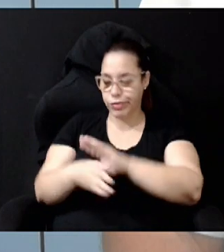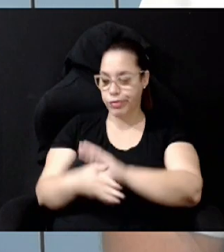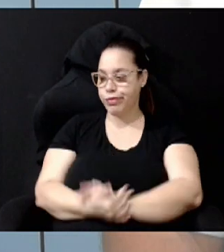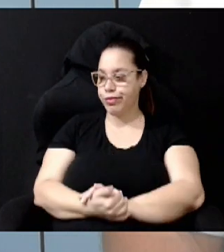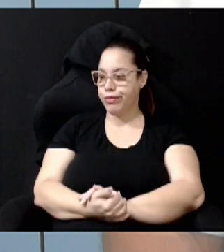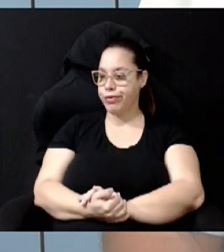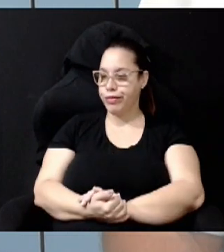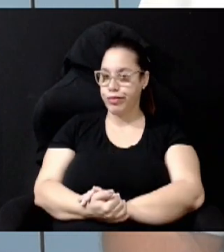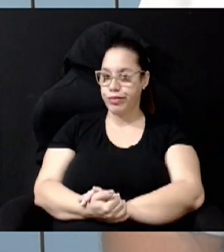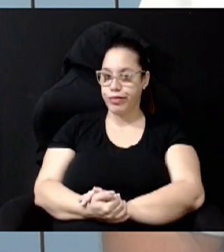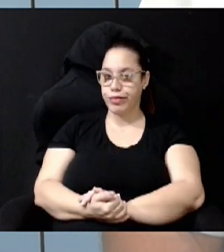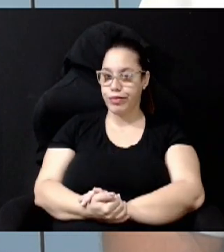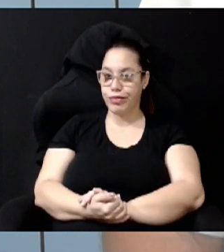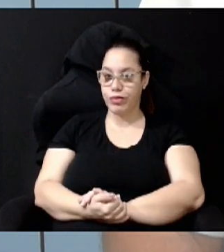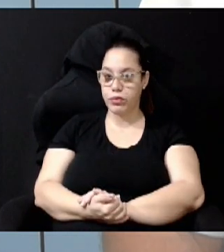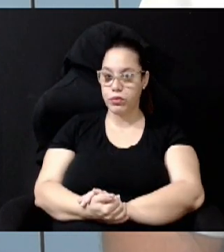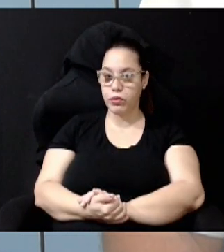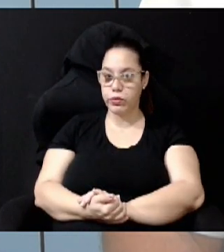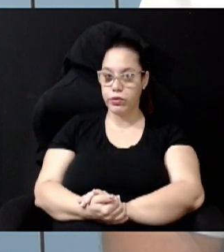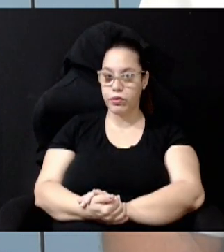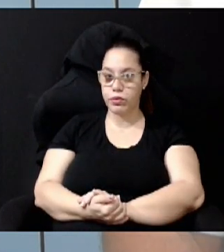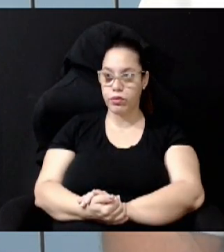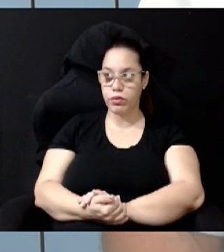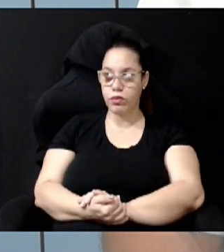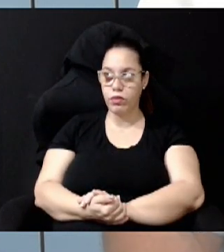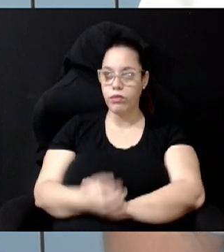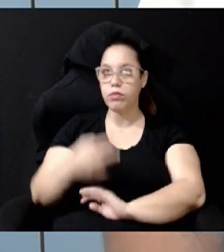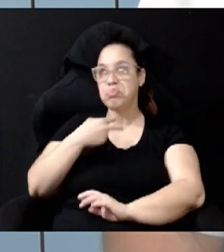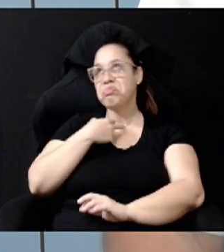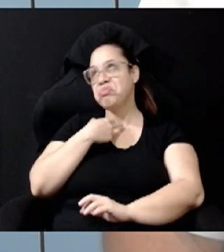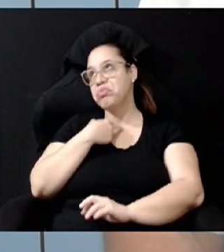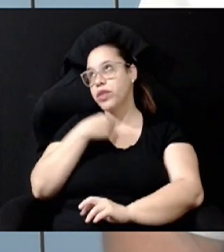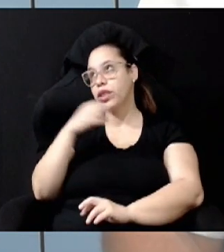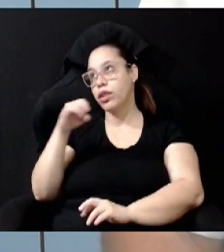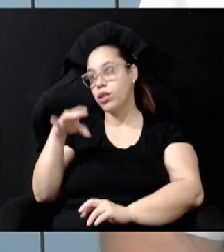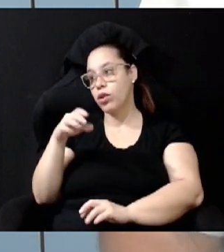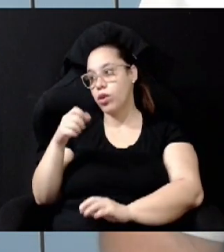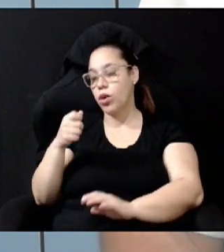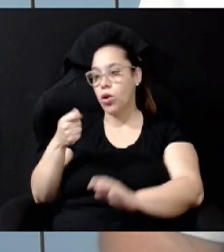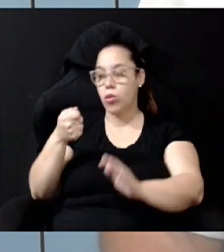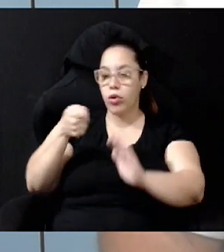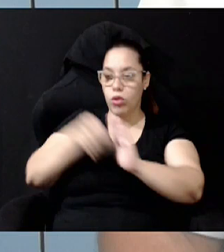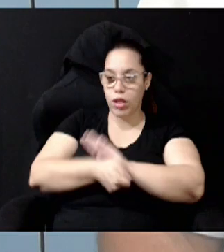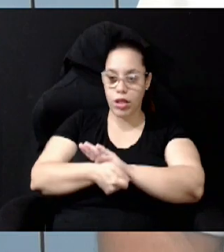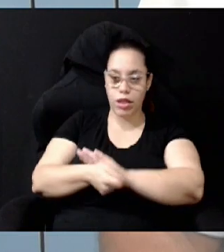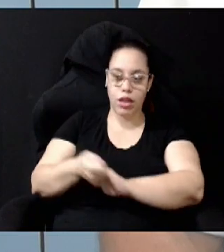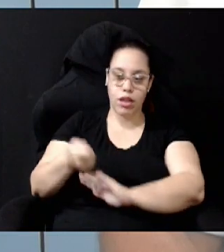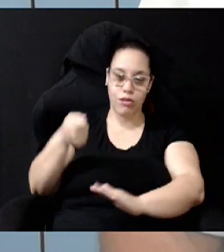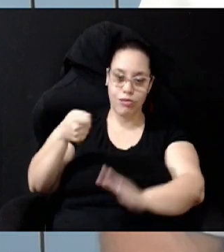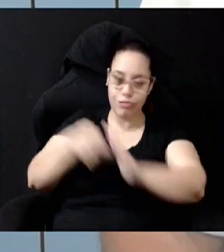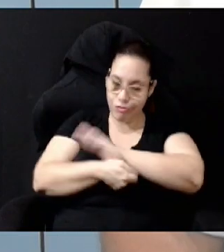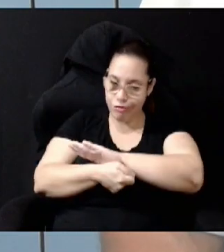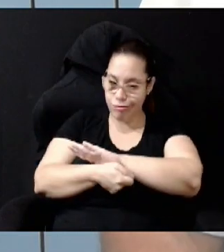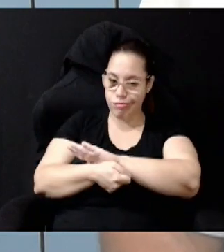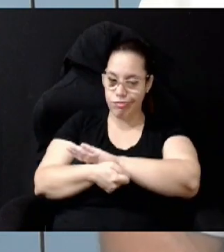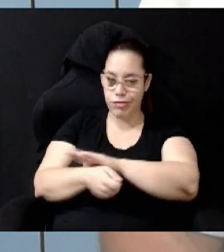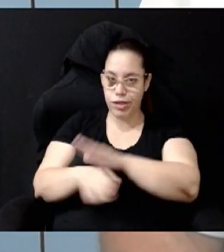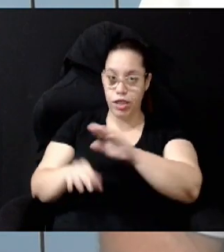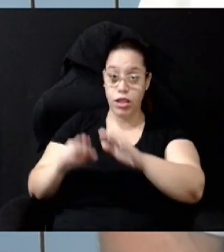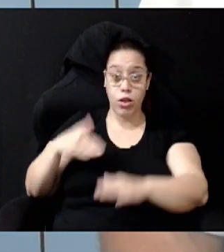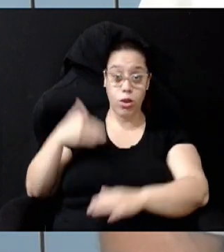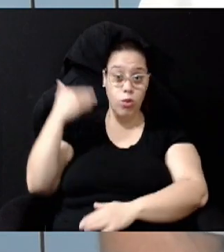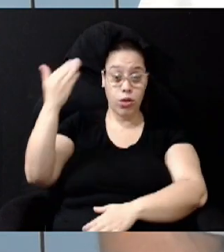tentando localizar, não pode ser só uma educação bancária, vamos dizer assim, né? Tem que ser uma coisa para fora, de